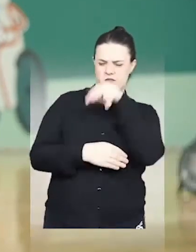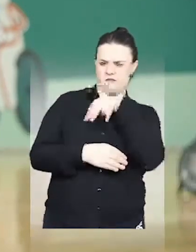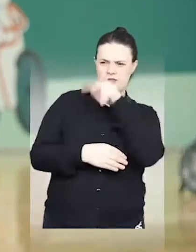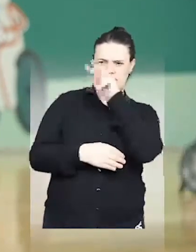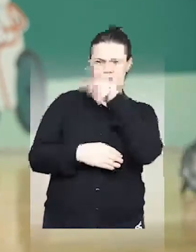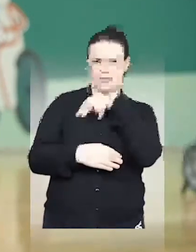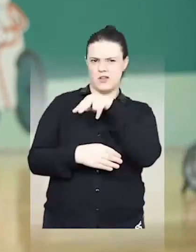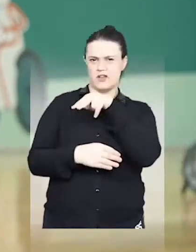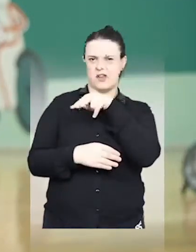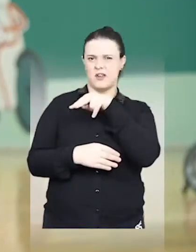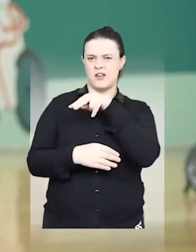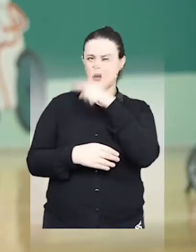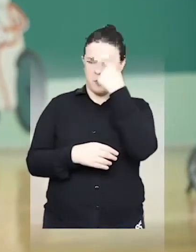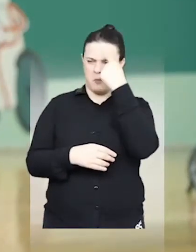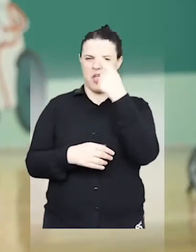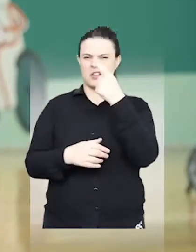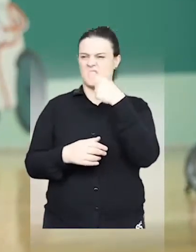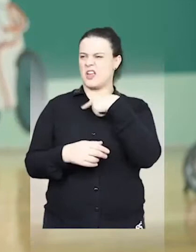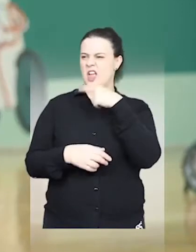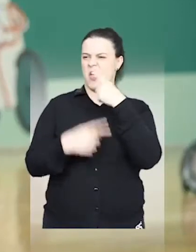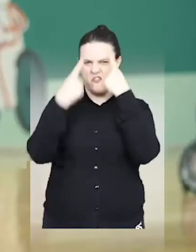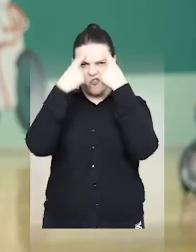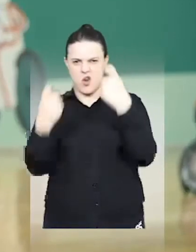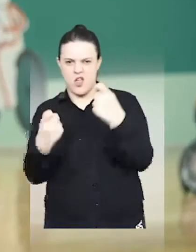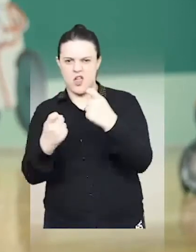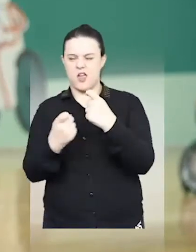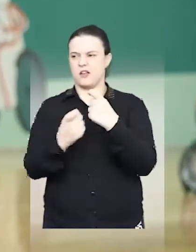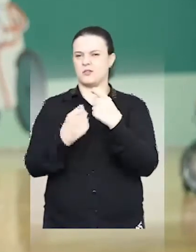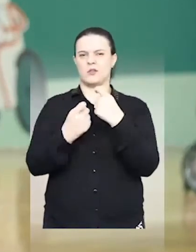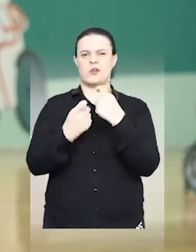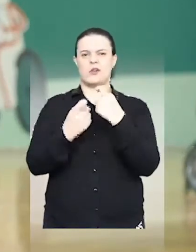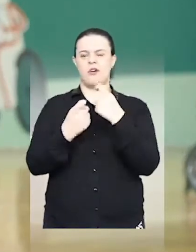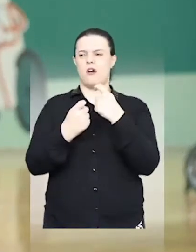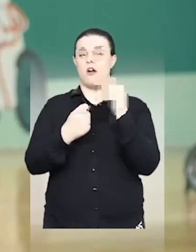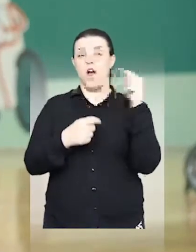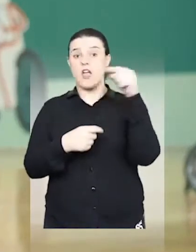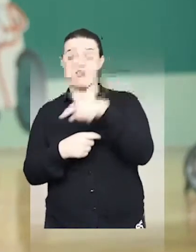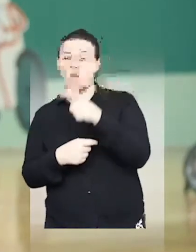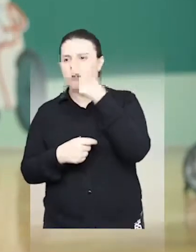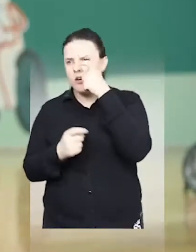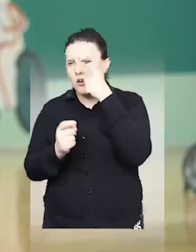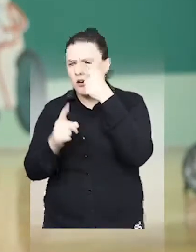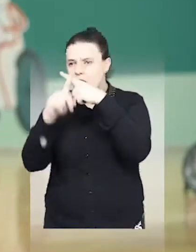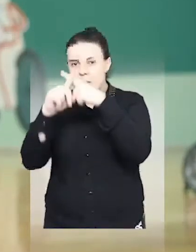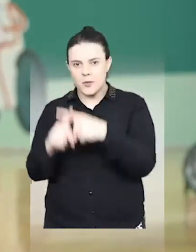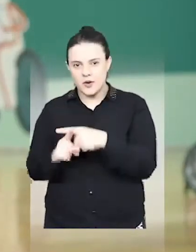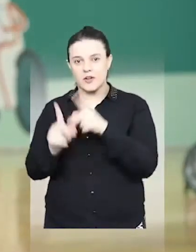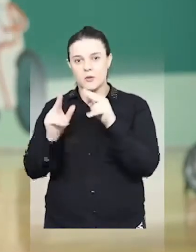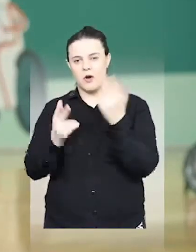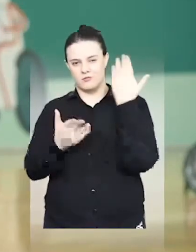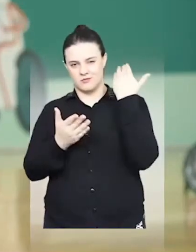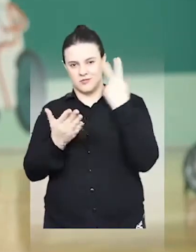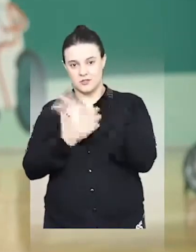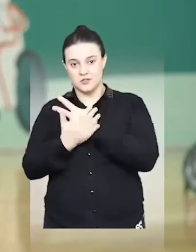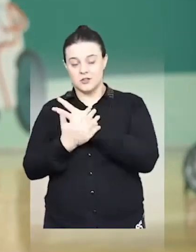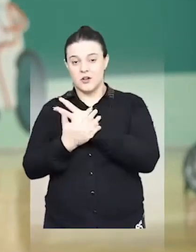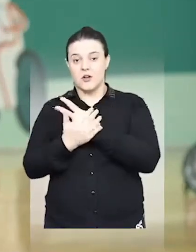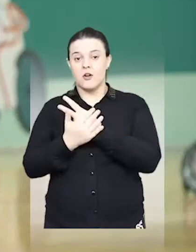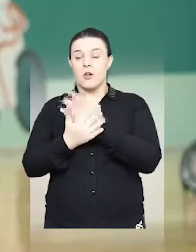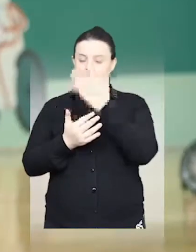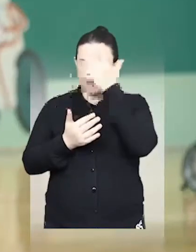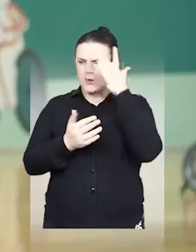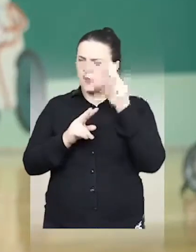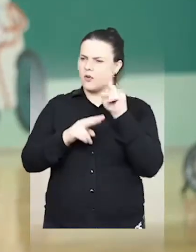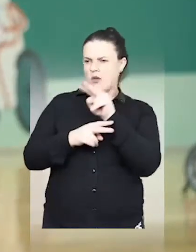o rugby veem como esporte violento, sabe? E quando vêm assistir um campeonato, como aconteceu,